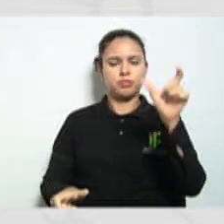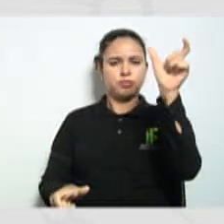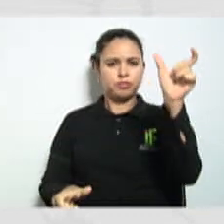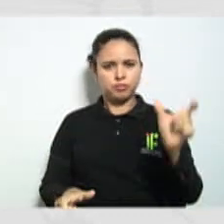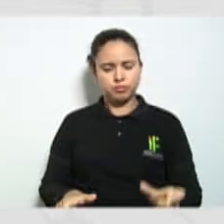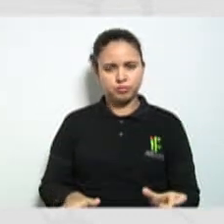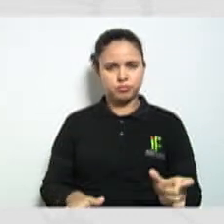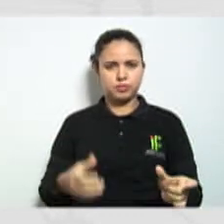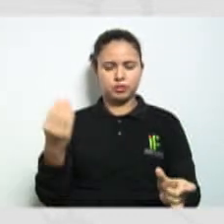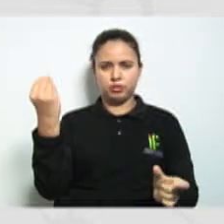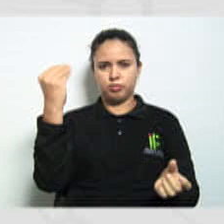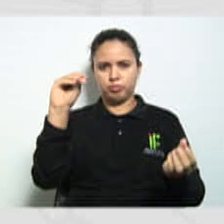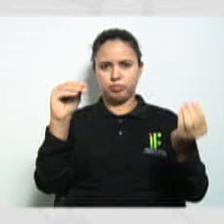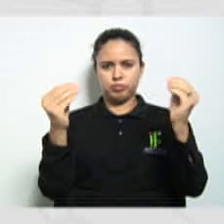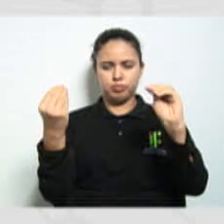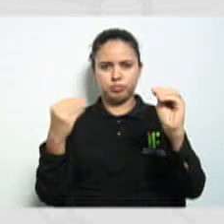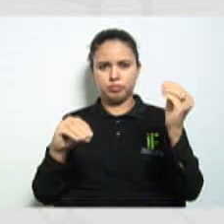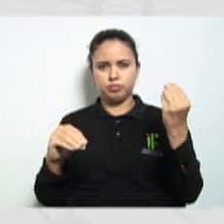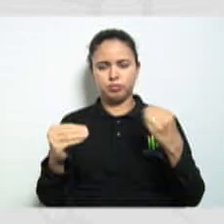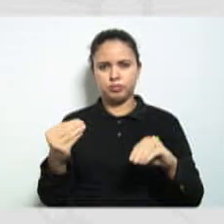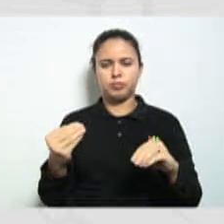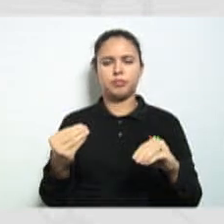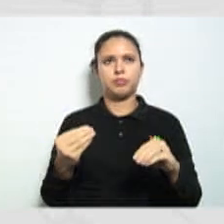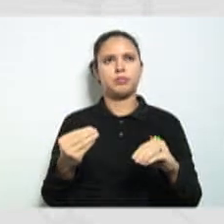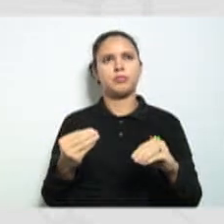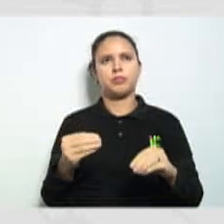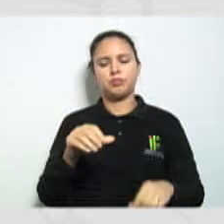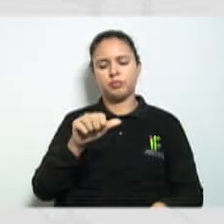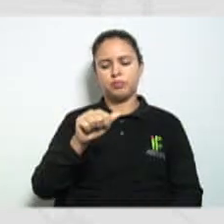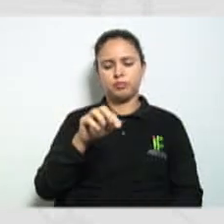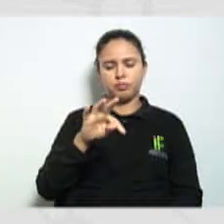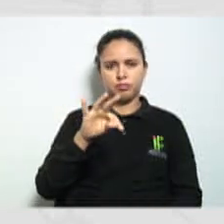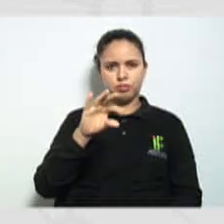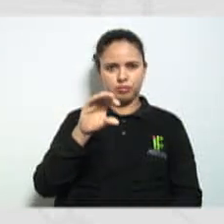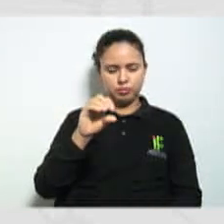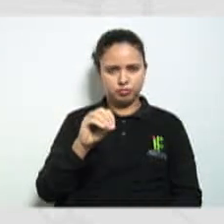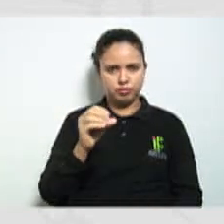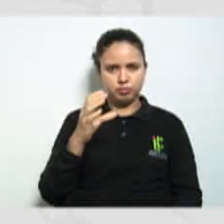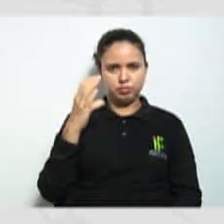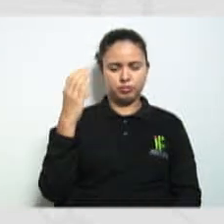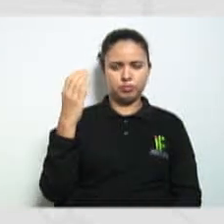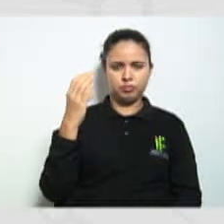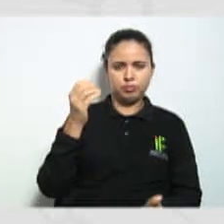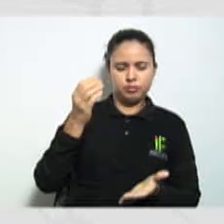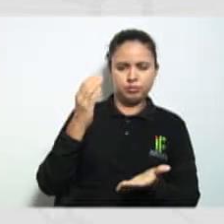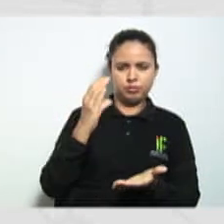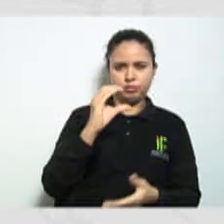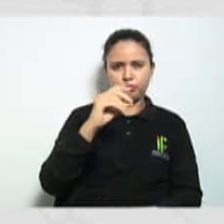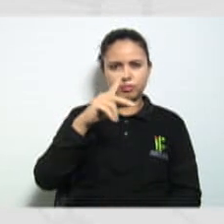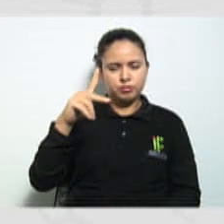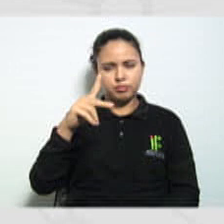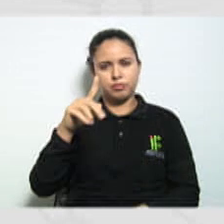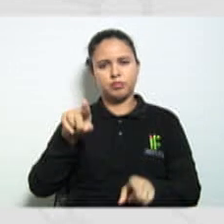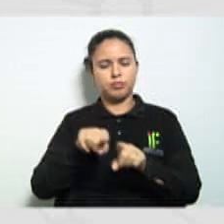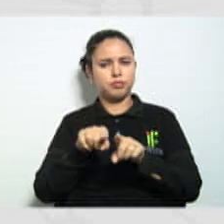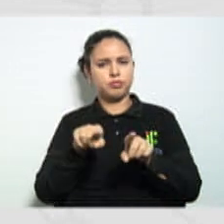as informações, as contas têm que ser específicas, ato cooperativo e ato não cooperativo.